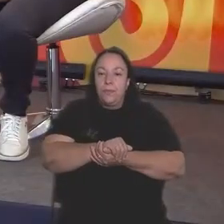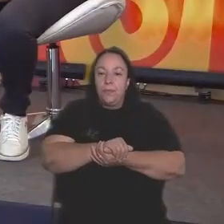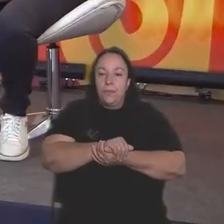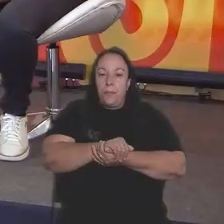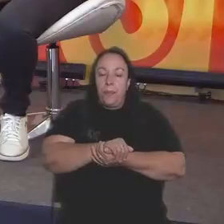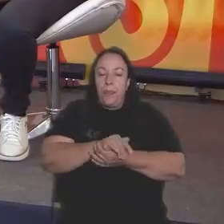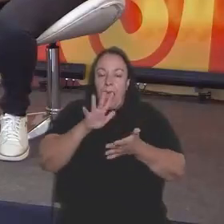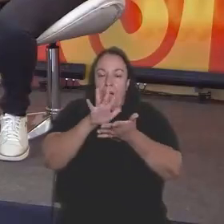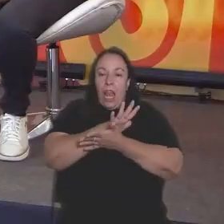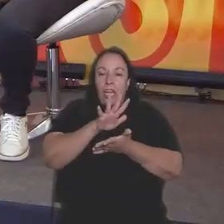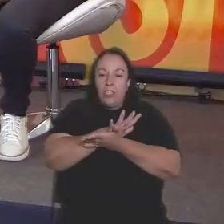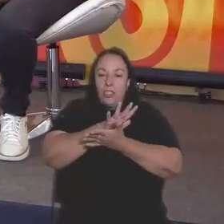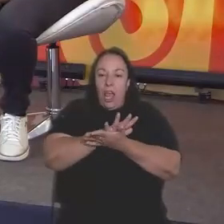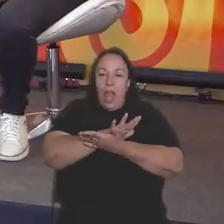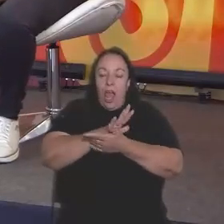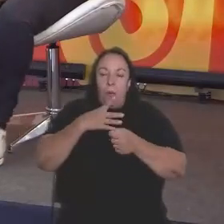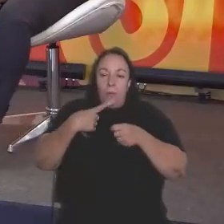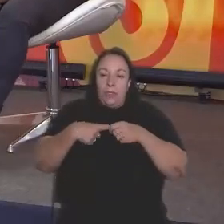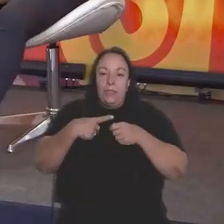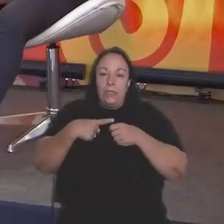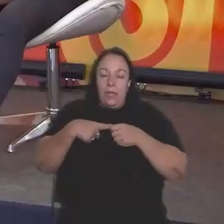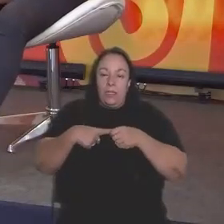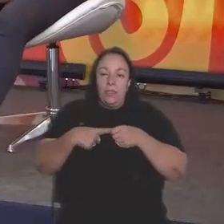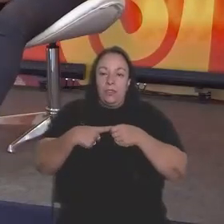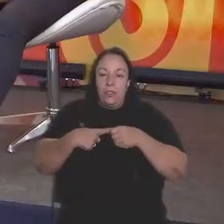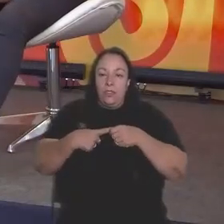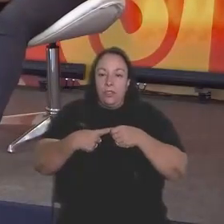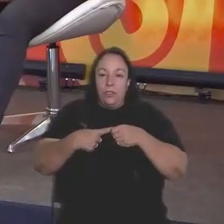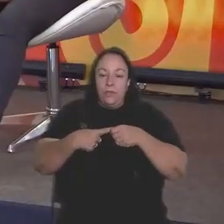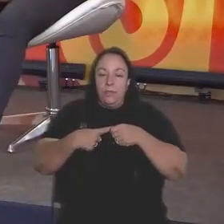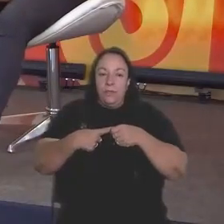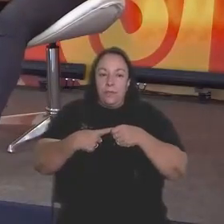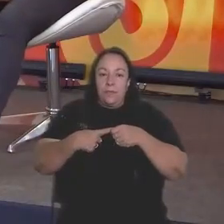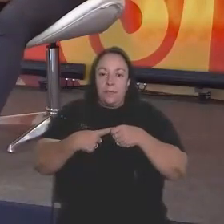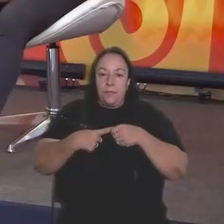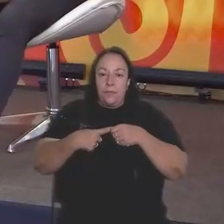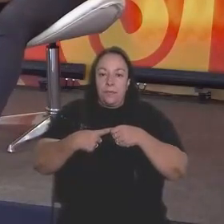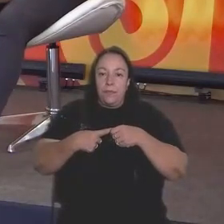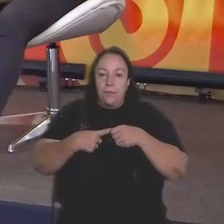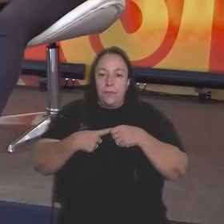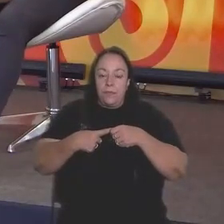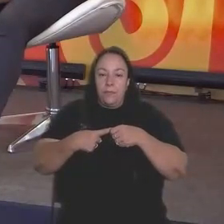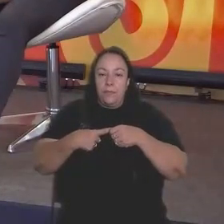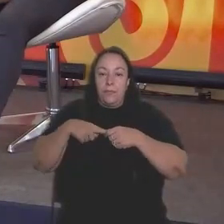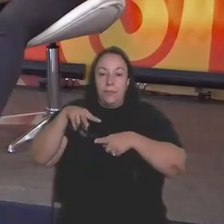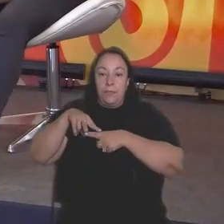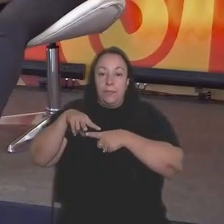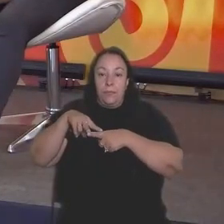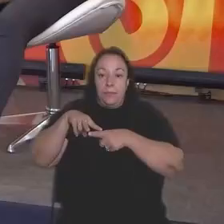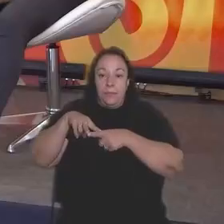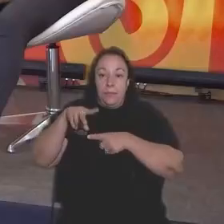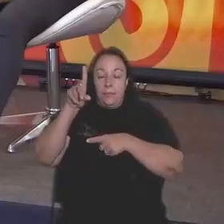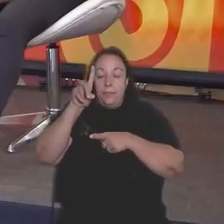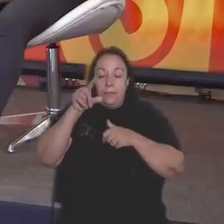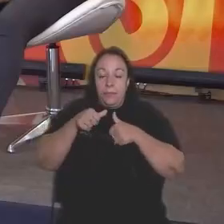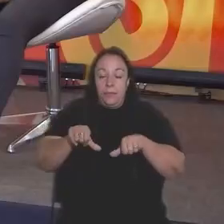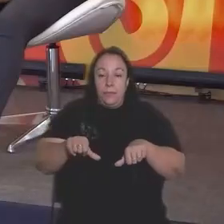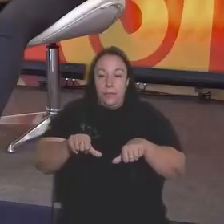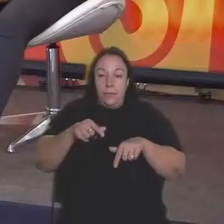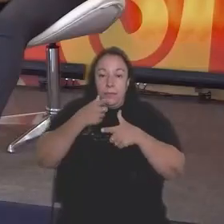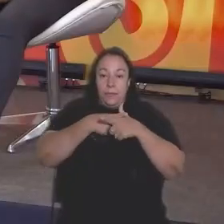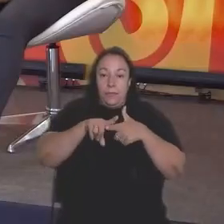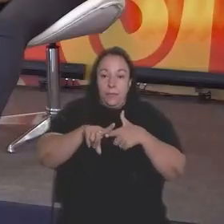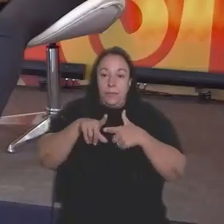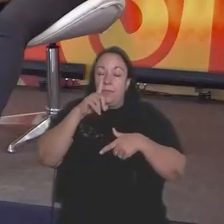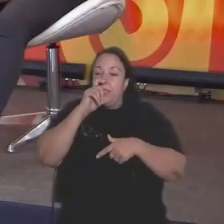Araxá é uma cidade que ainda não está como Uberaba, espero que não fique em relação ao